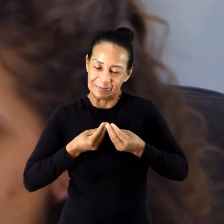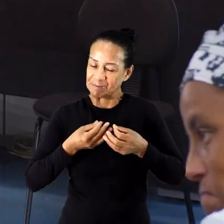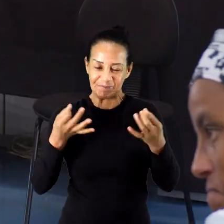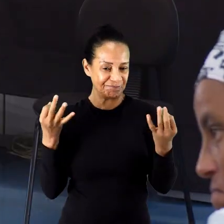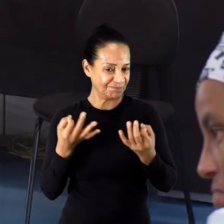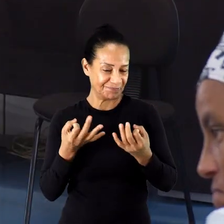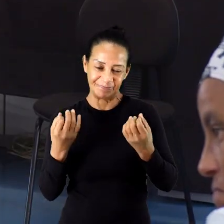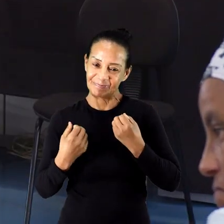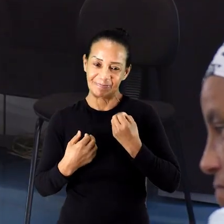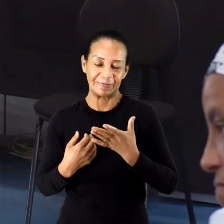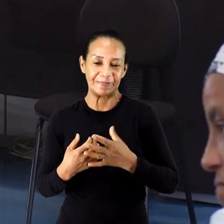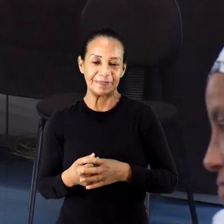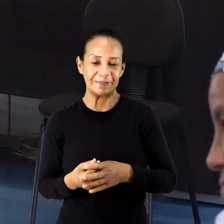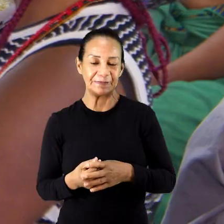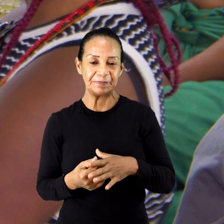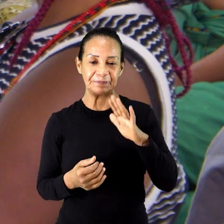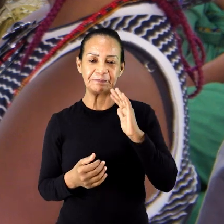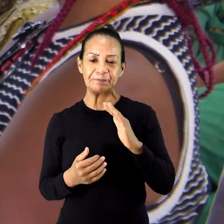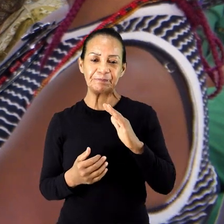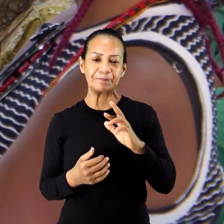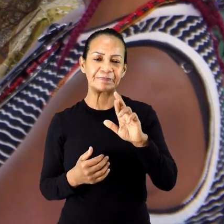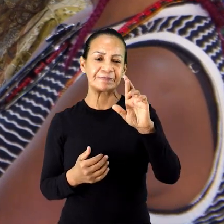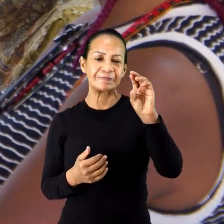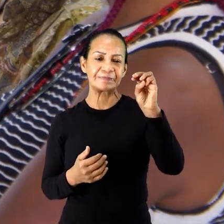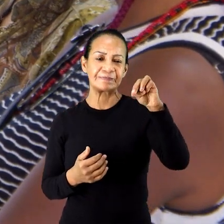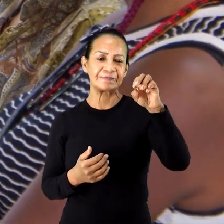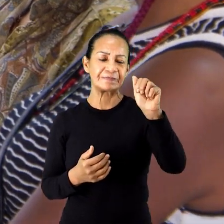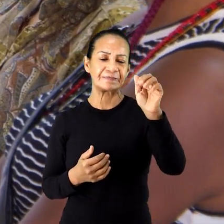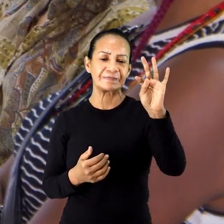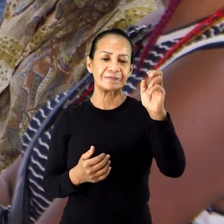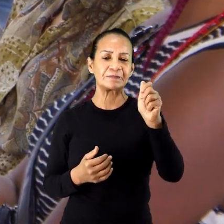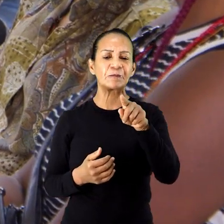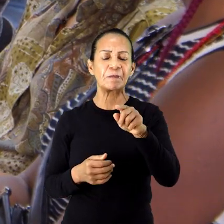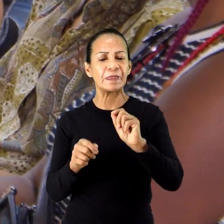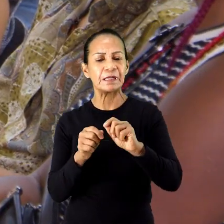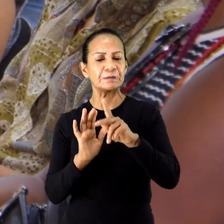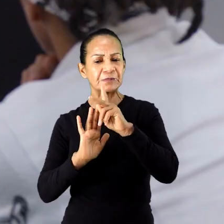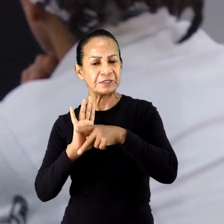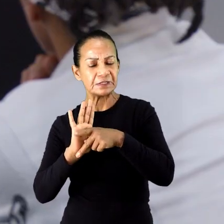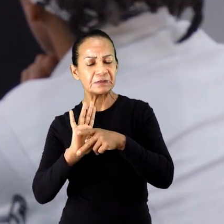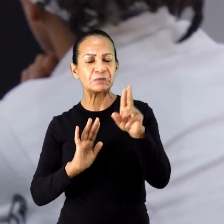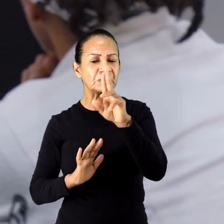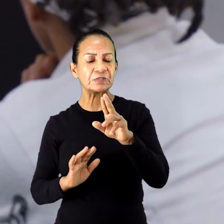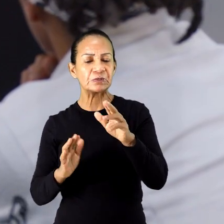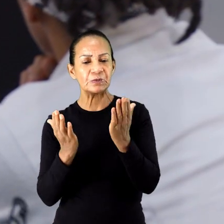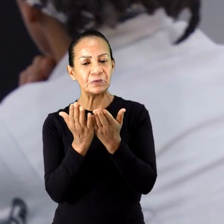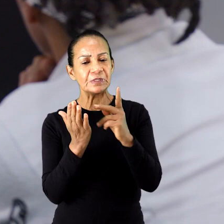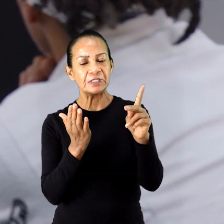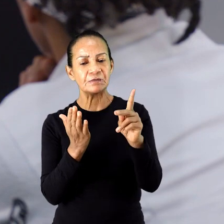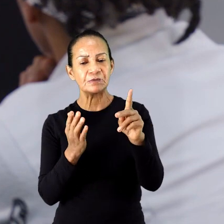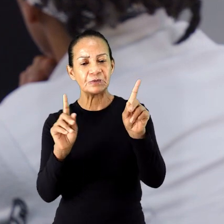gente precisa ir entendendo o nosso espaço. Renato, é aí que vocês fizeram um projeto usando um livro